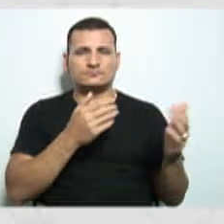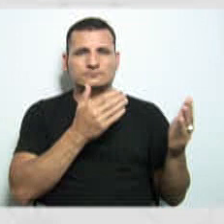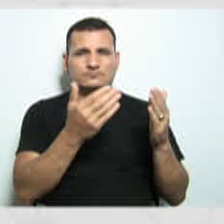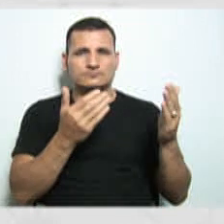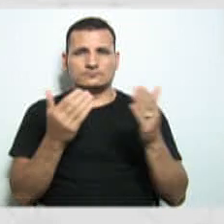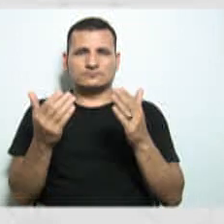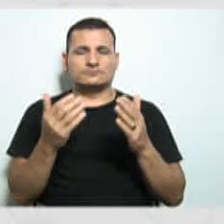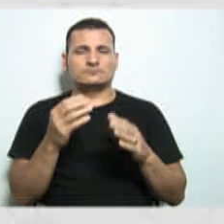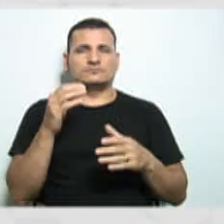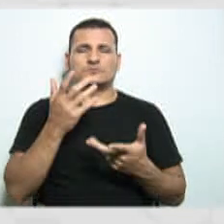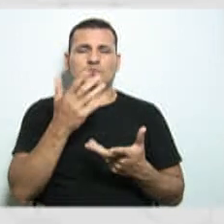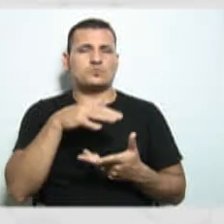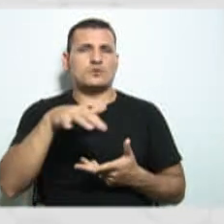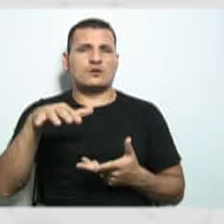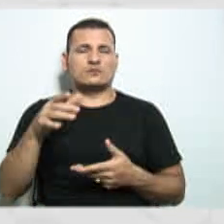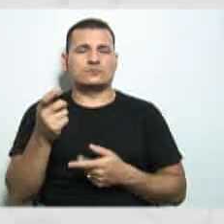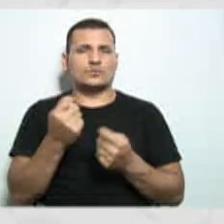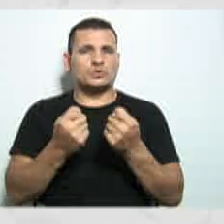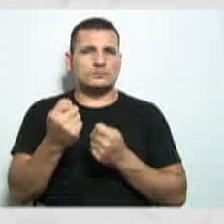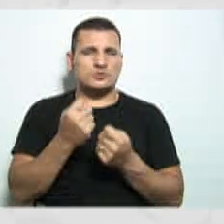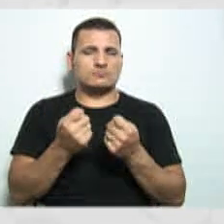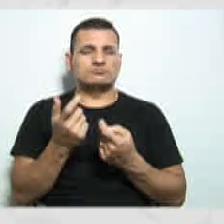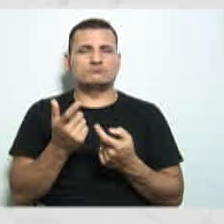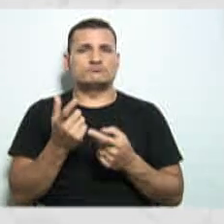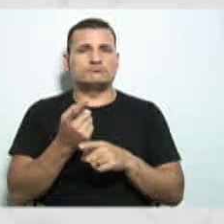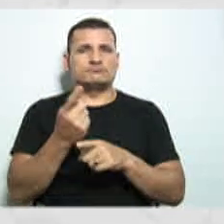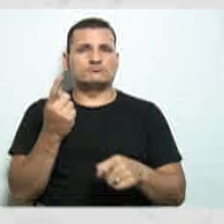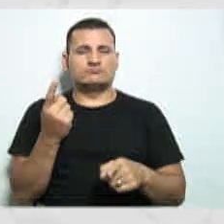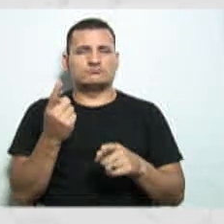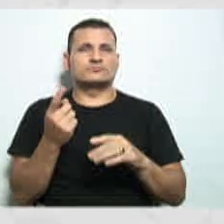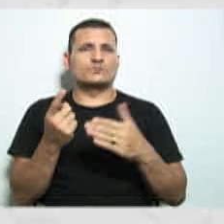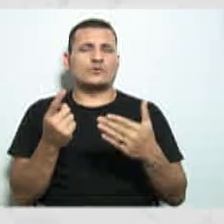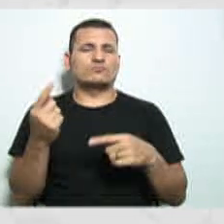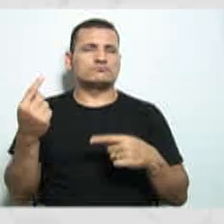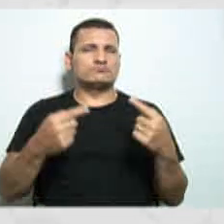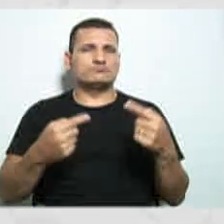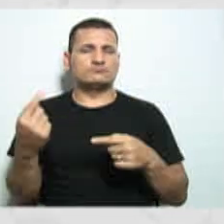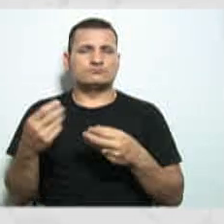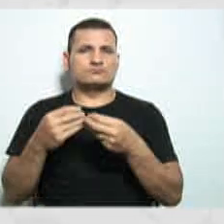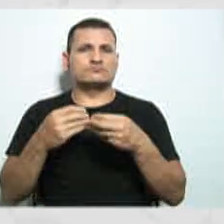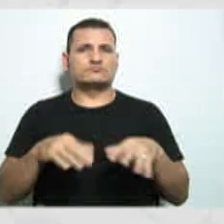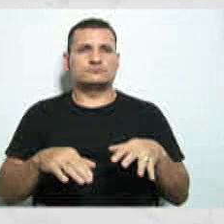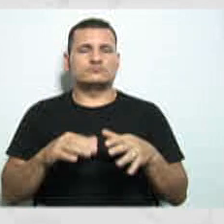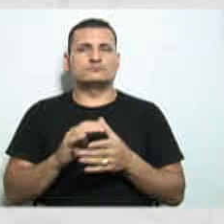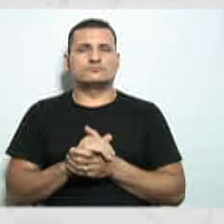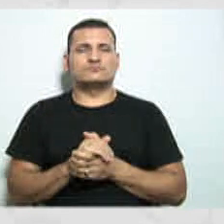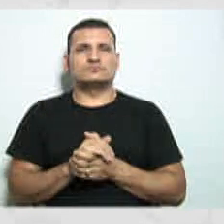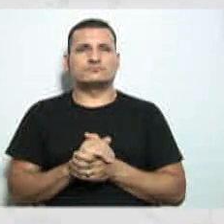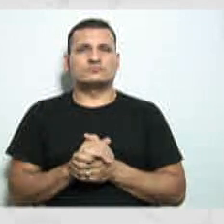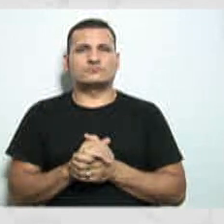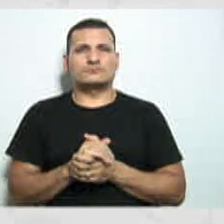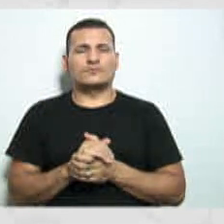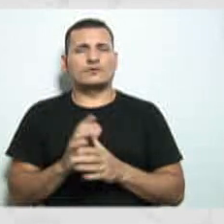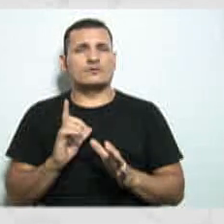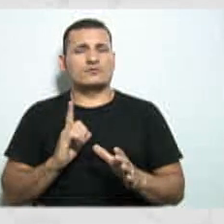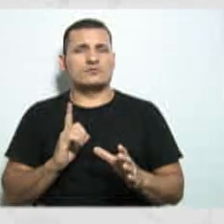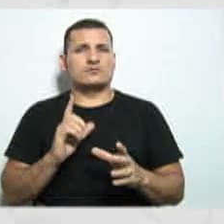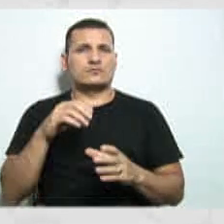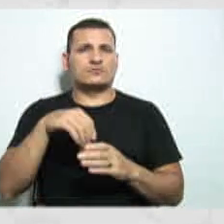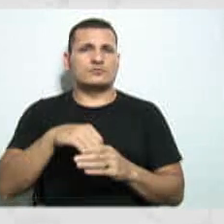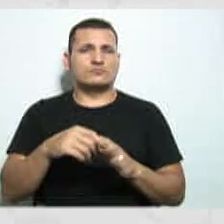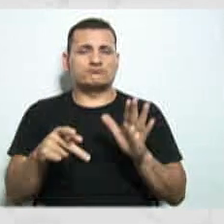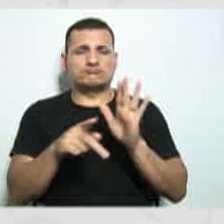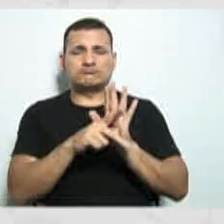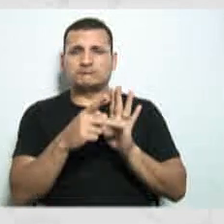um setor da economia, identifica os fatores que afetam a competitividade, dentre os quais uma dessas forças está dentro do próprio